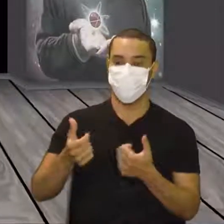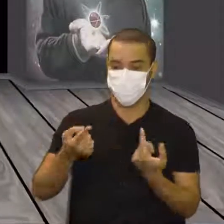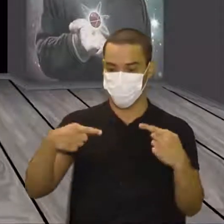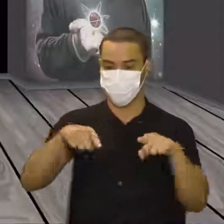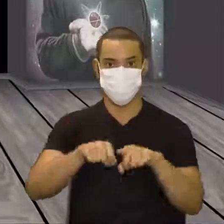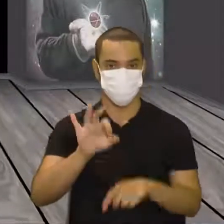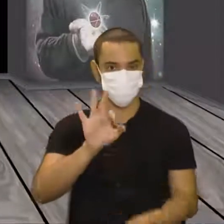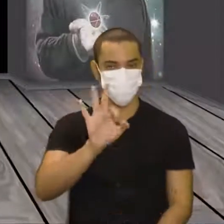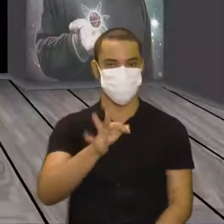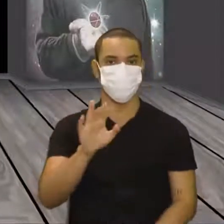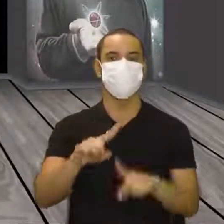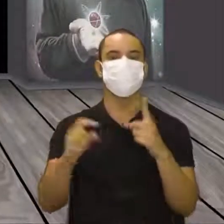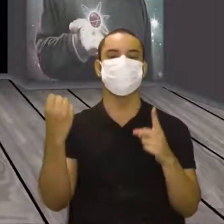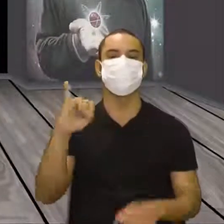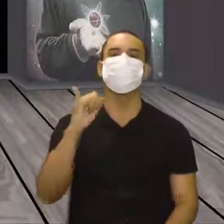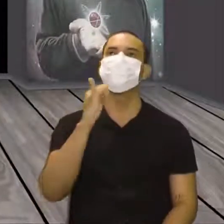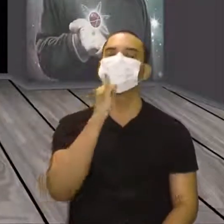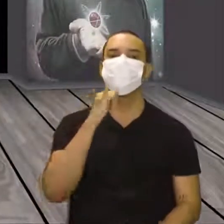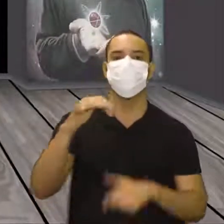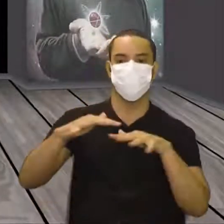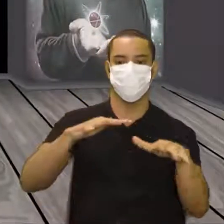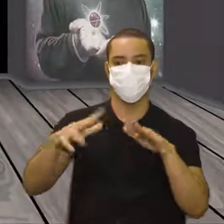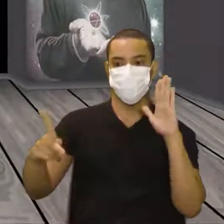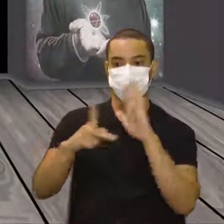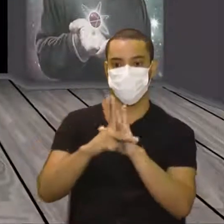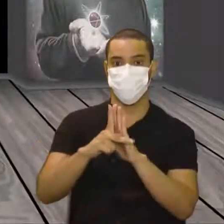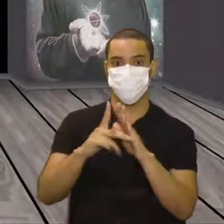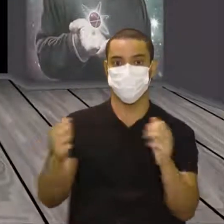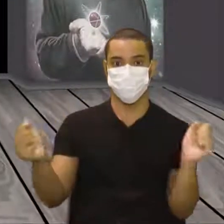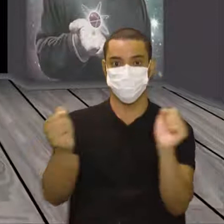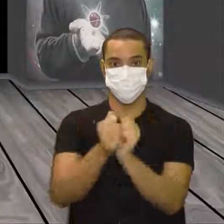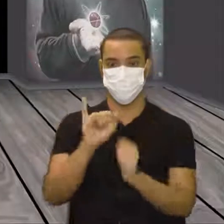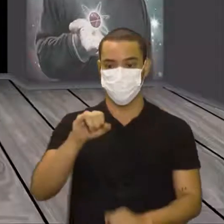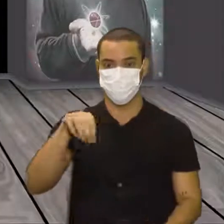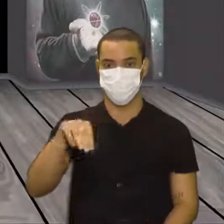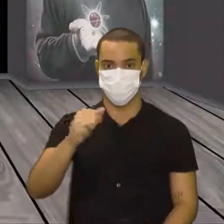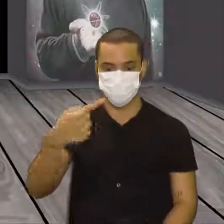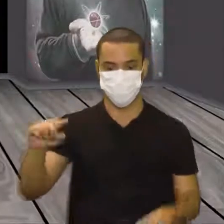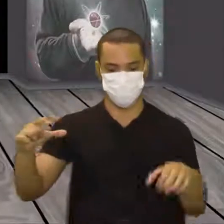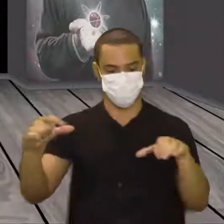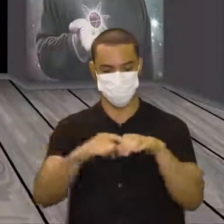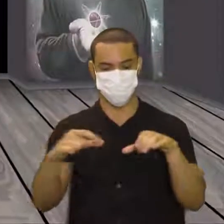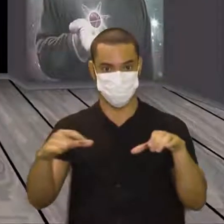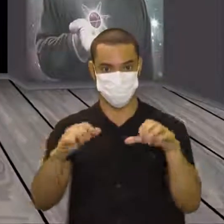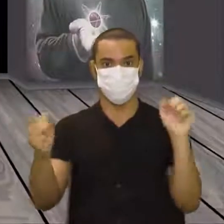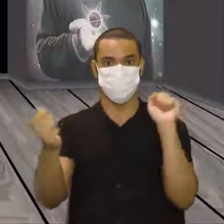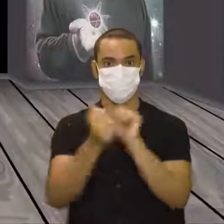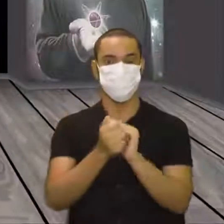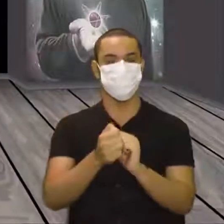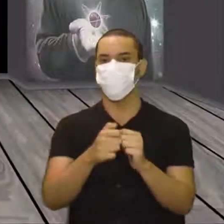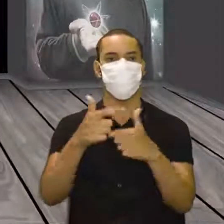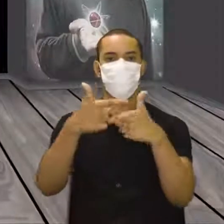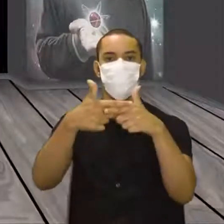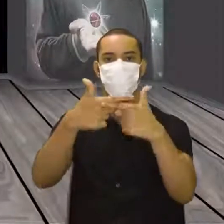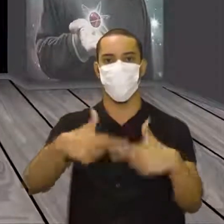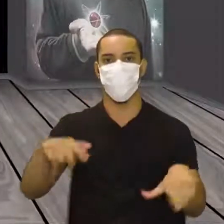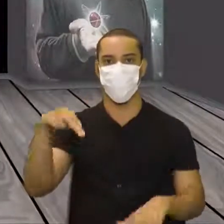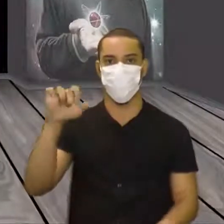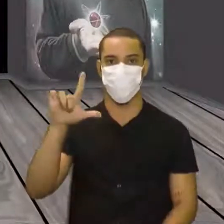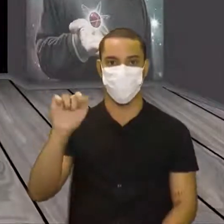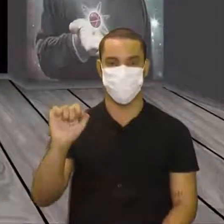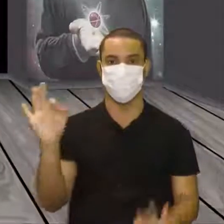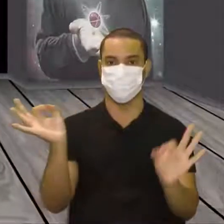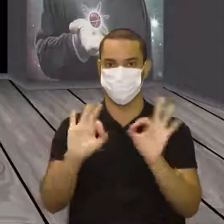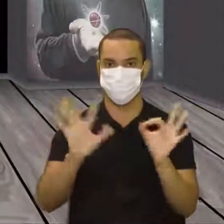ok? Se o movimento relativo do meu ímã, que no caso é minha fonte, for nula em relação ali à